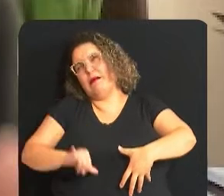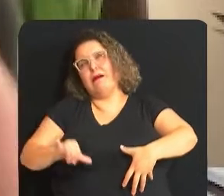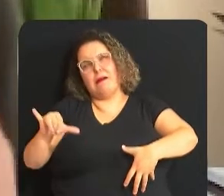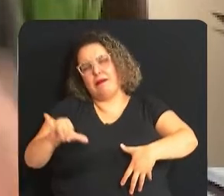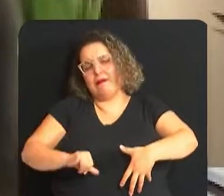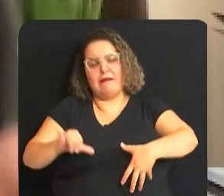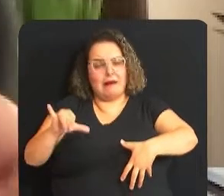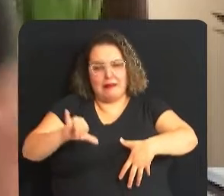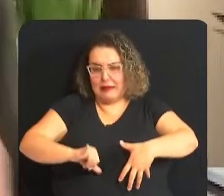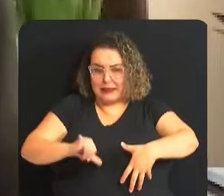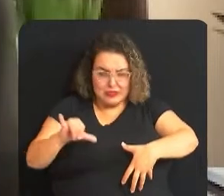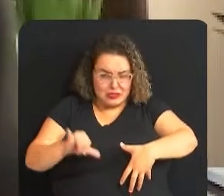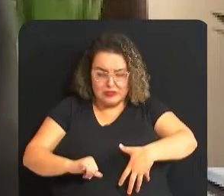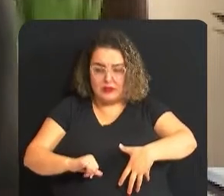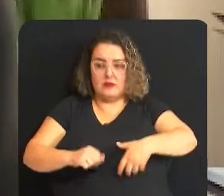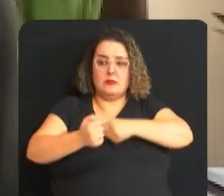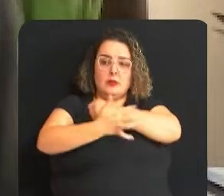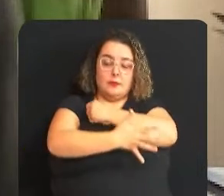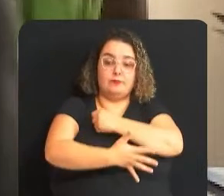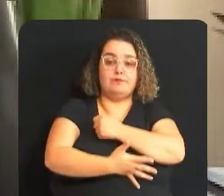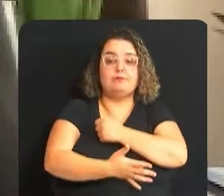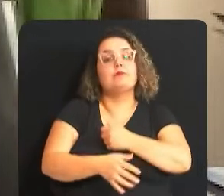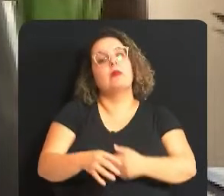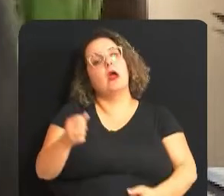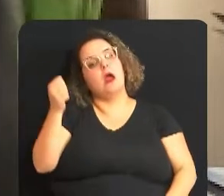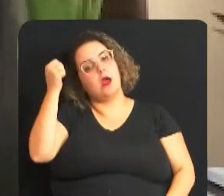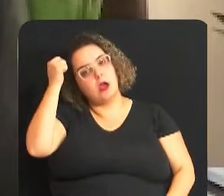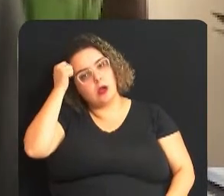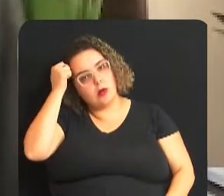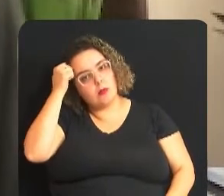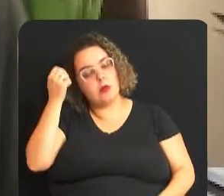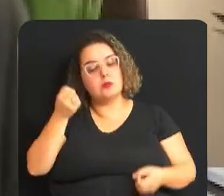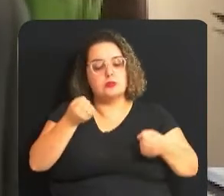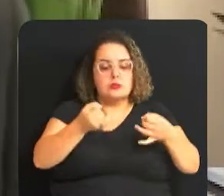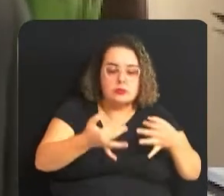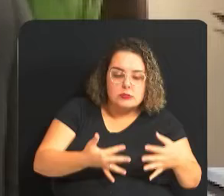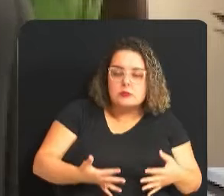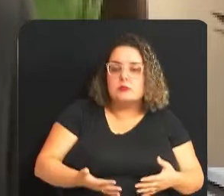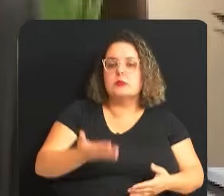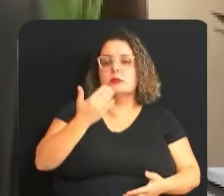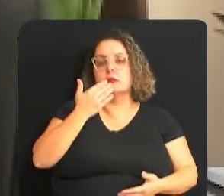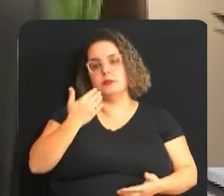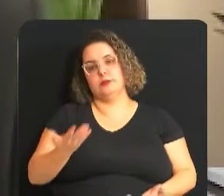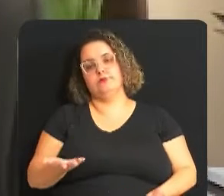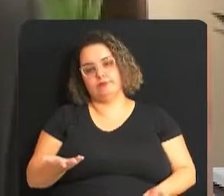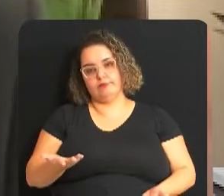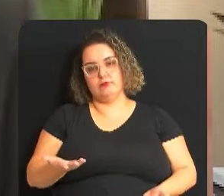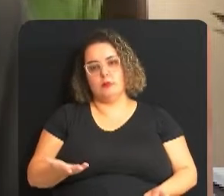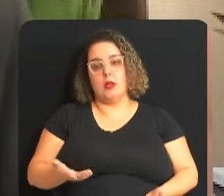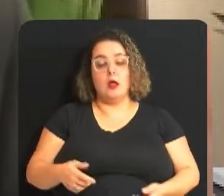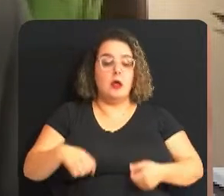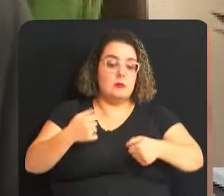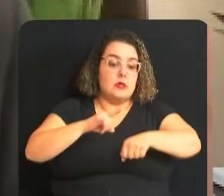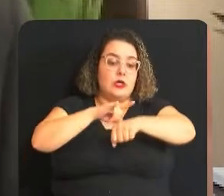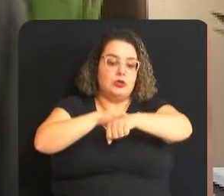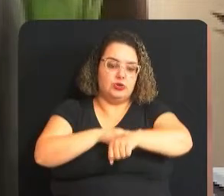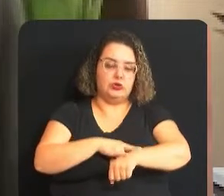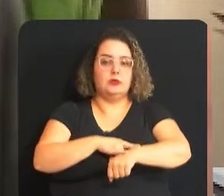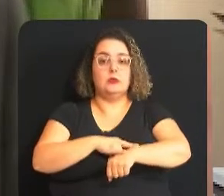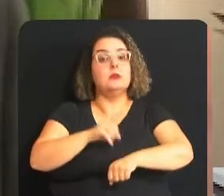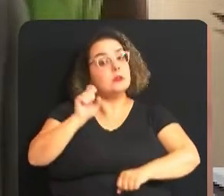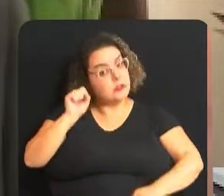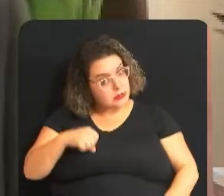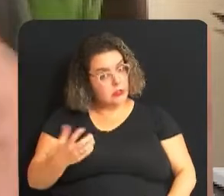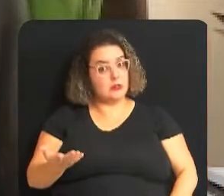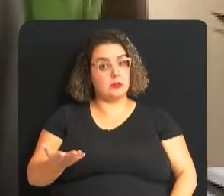da orientação e da alimentação. Então, o que acontece? A mulher já não toma muita água. Porque tem que fazer xixi toda hora. Sim. A mulher